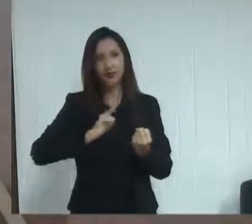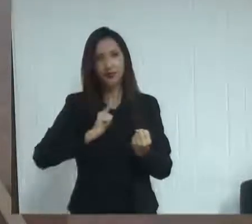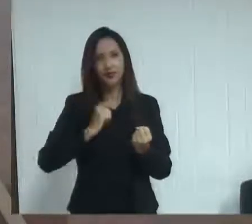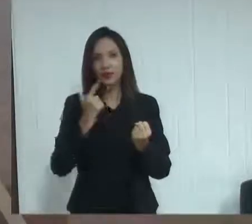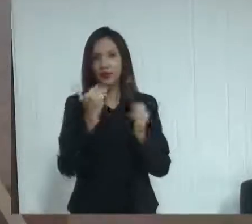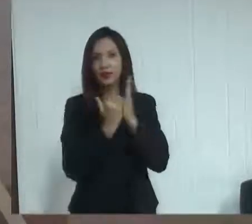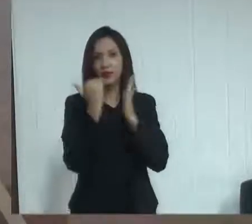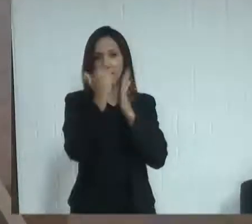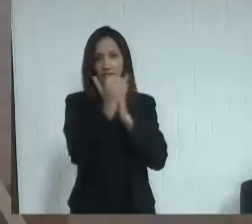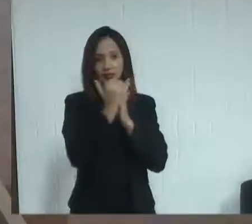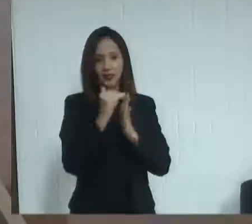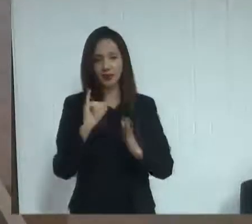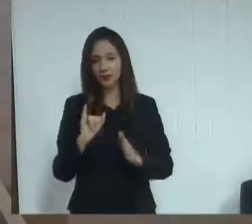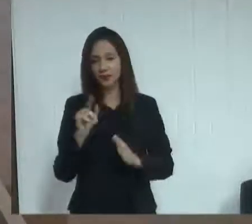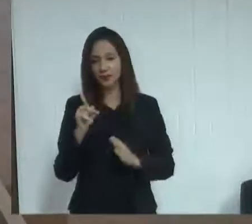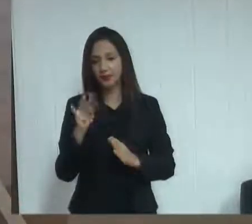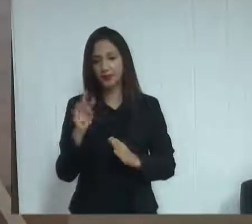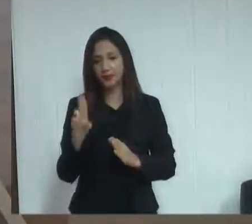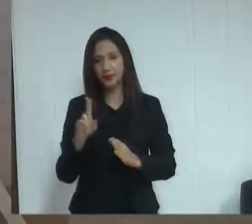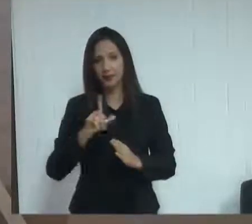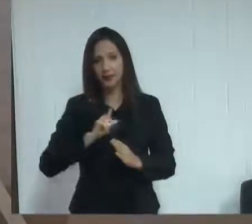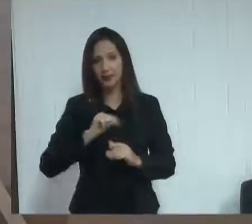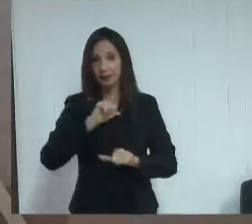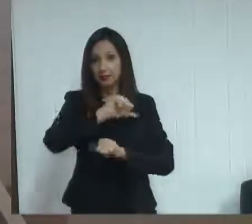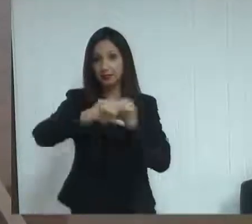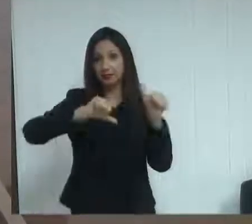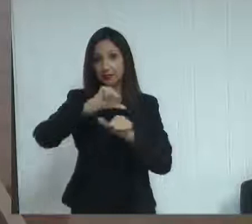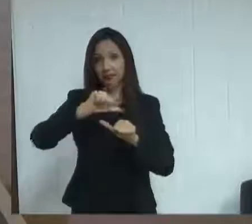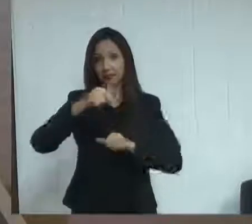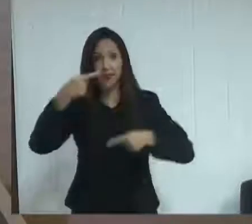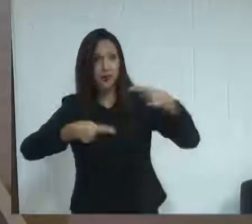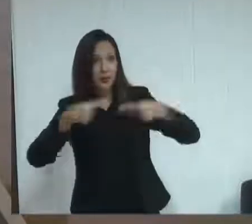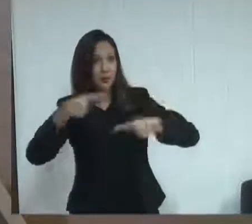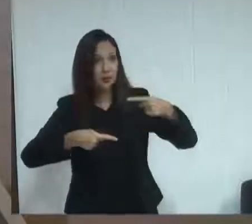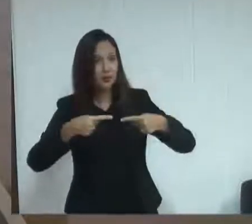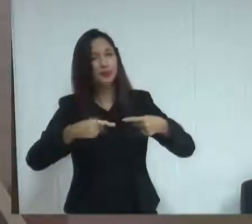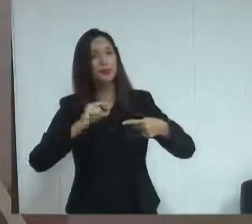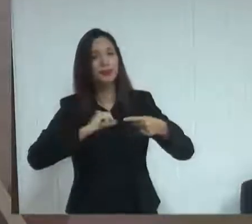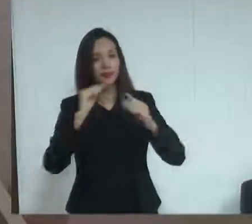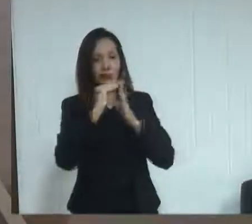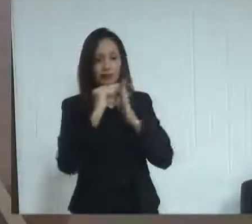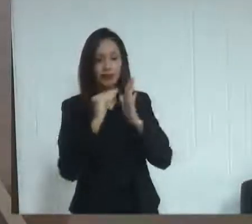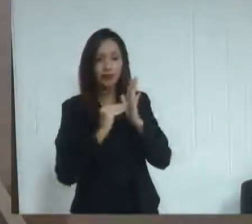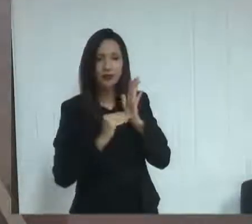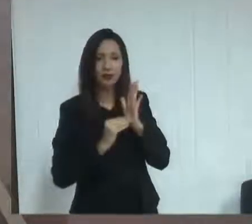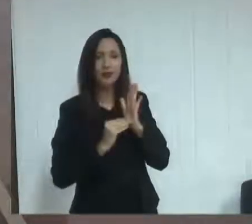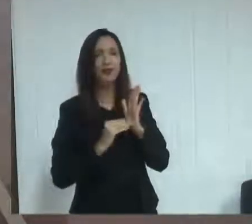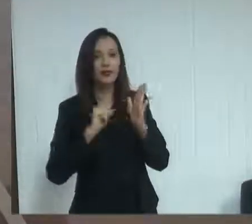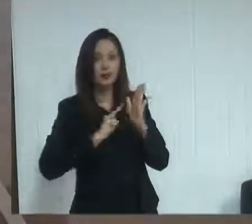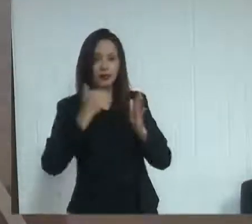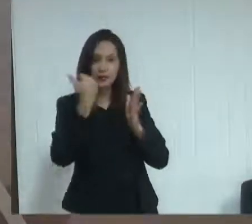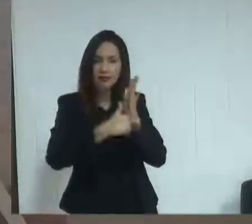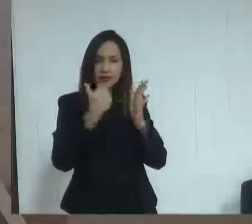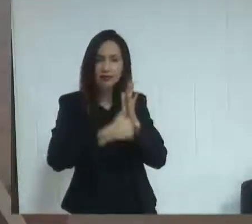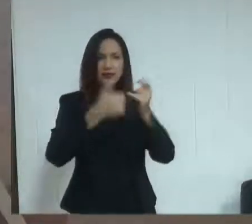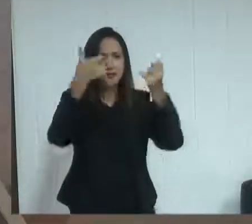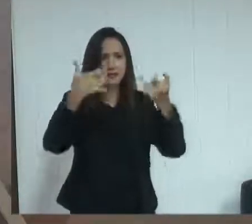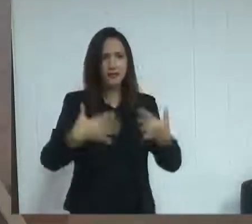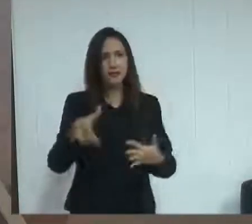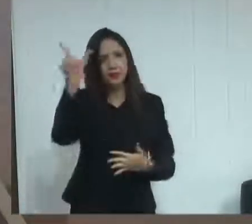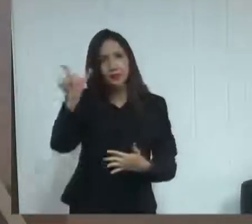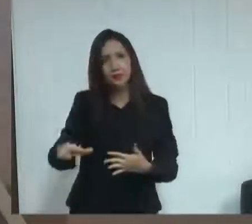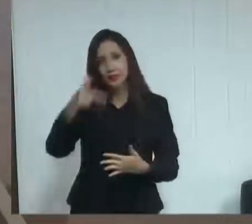de IPTU, mas assim uma mudança na política de descontos, e que, como foi explicado pela própria pessoa